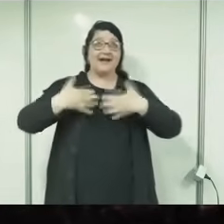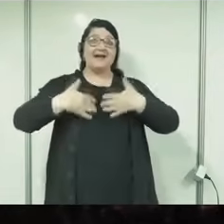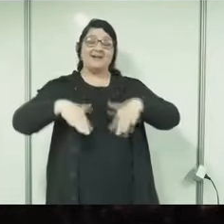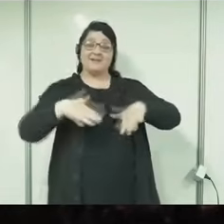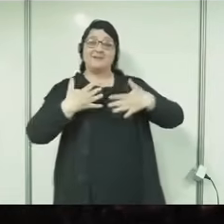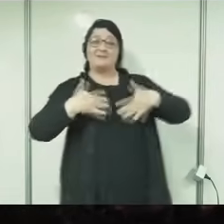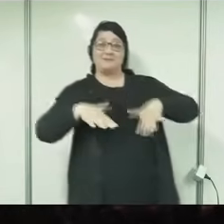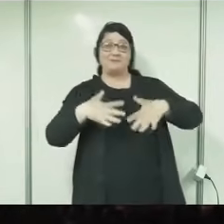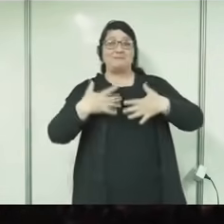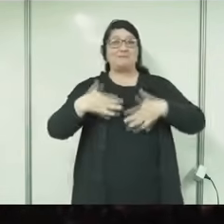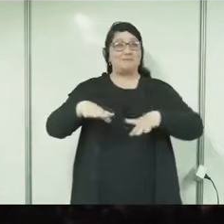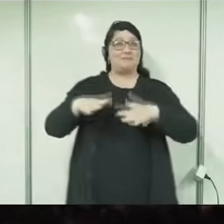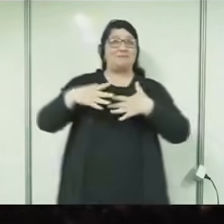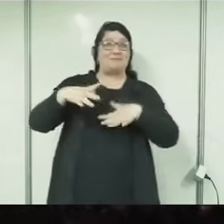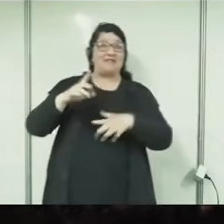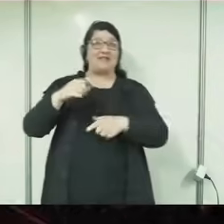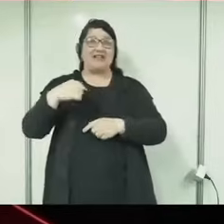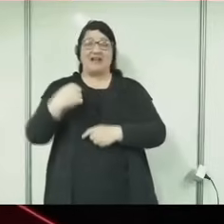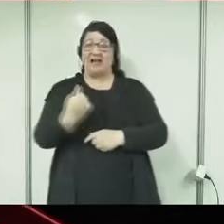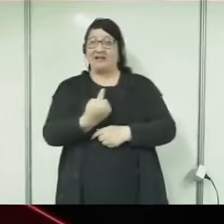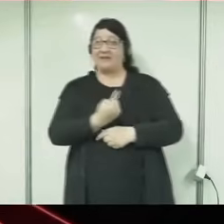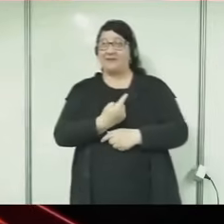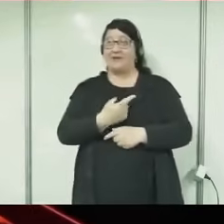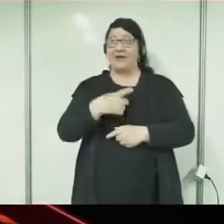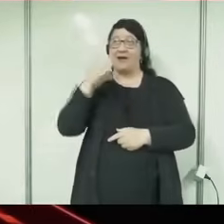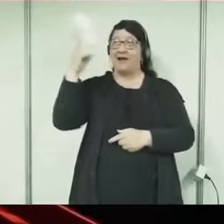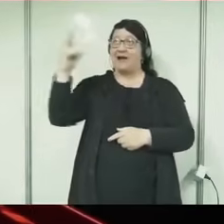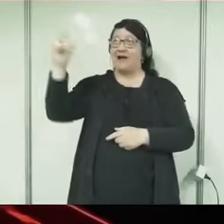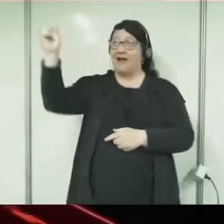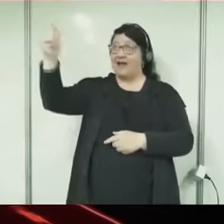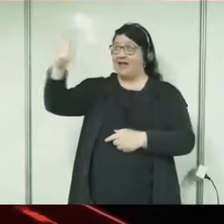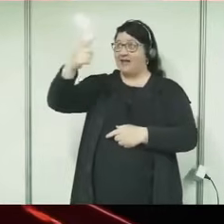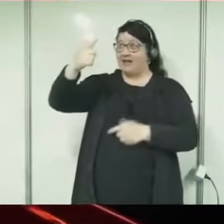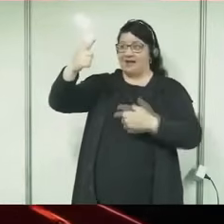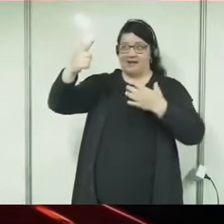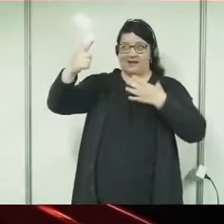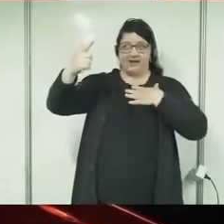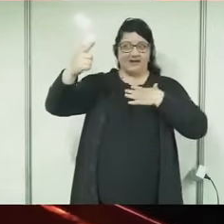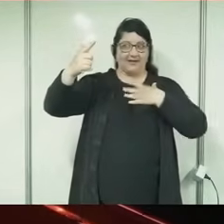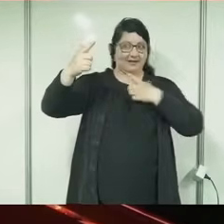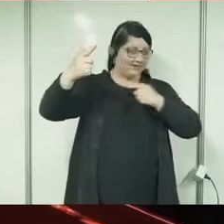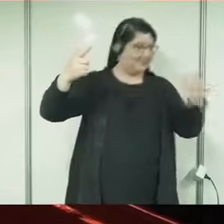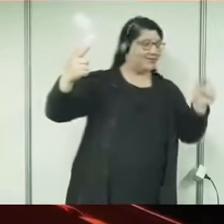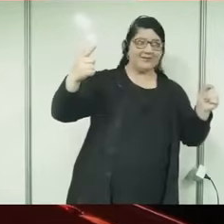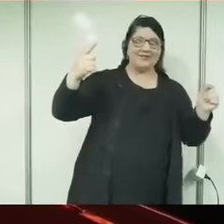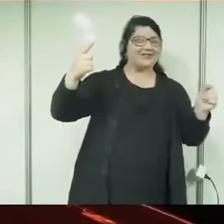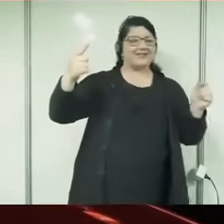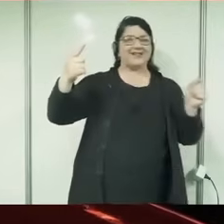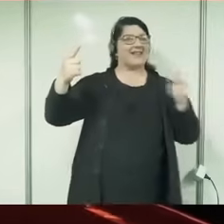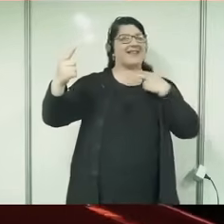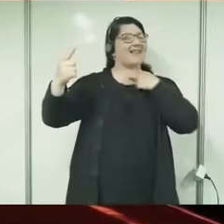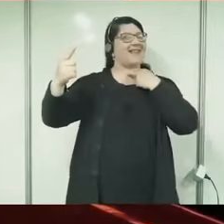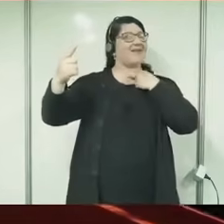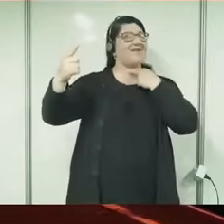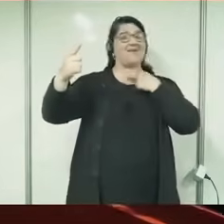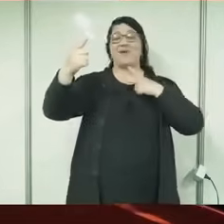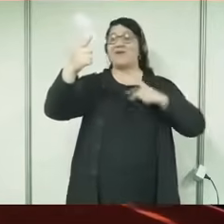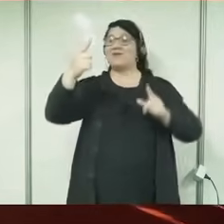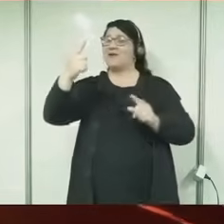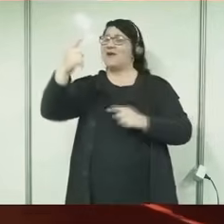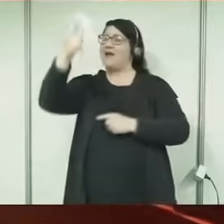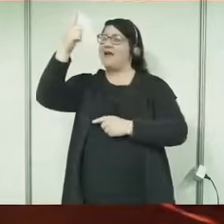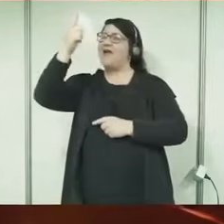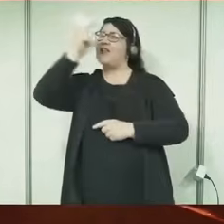Não se pode fugir dessa luz, dessa força chamada Jesus.